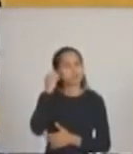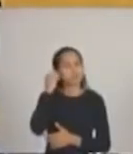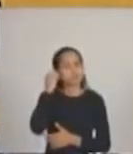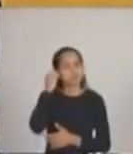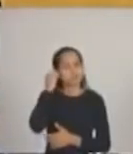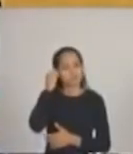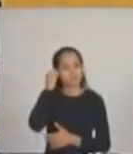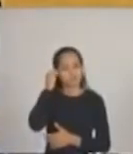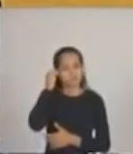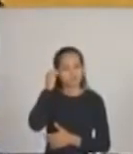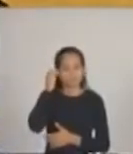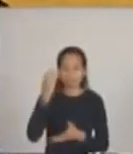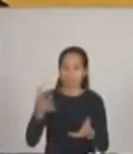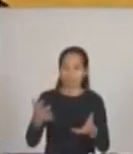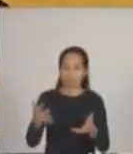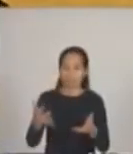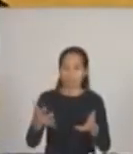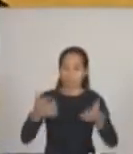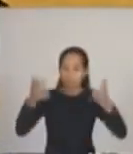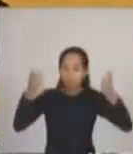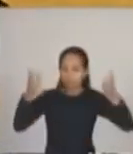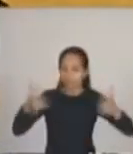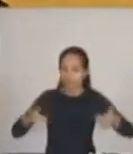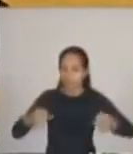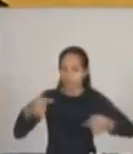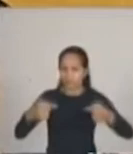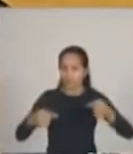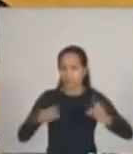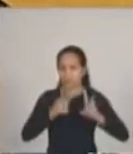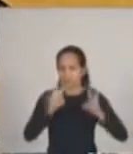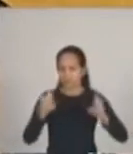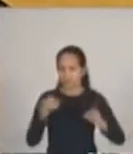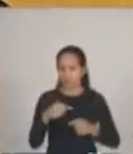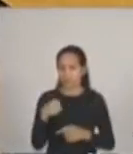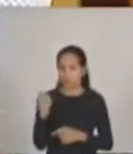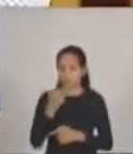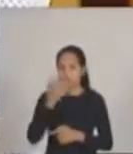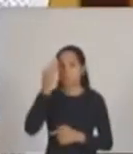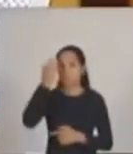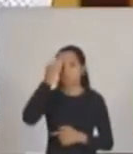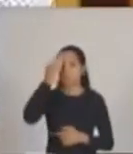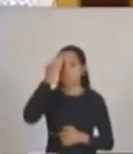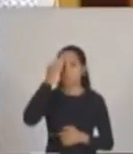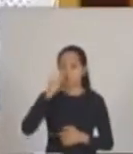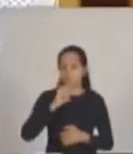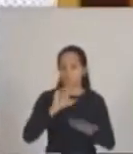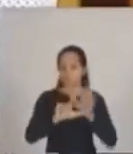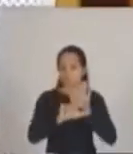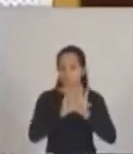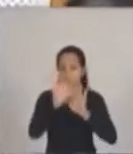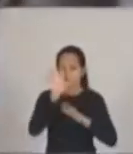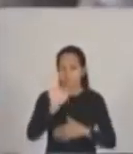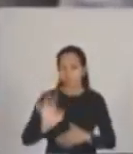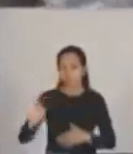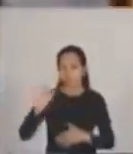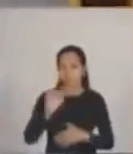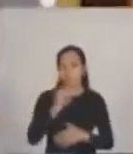Eu quero discutir a matéria no seguinte sentido. Nós sabemos que tem a Lei Federal de